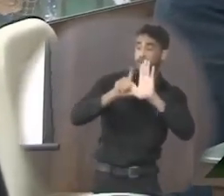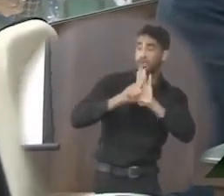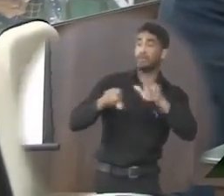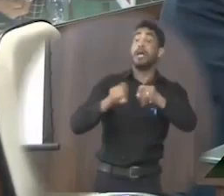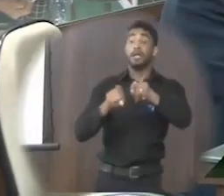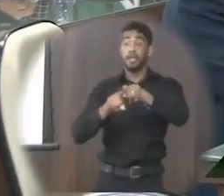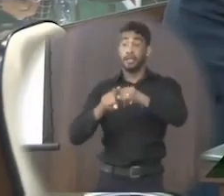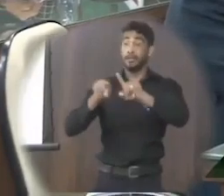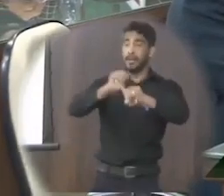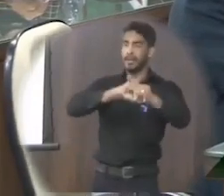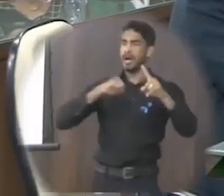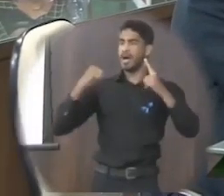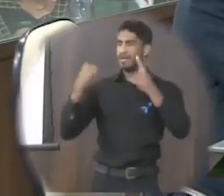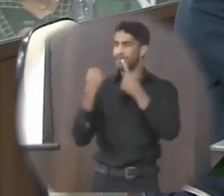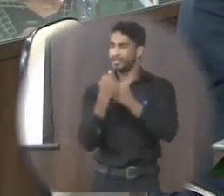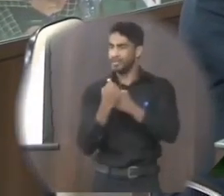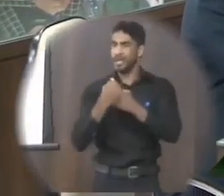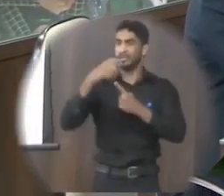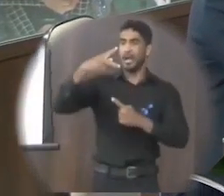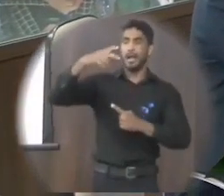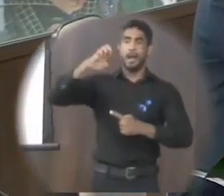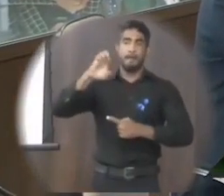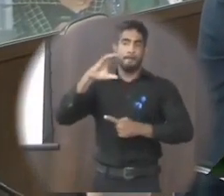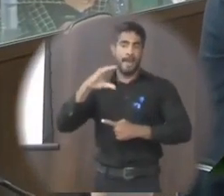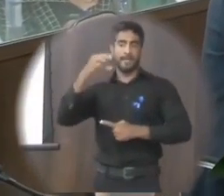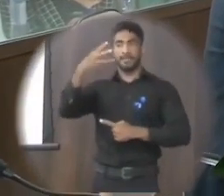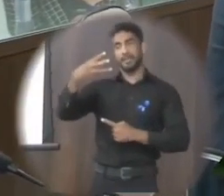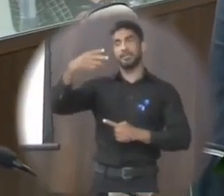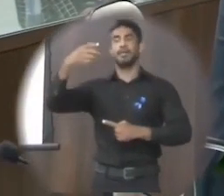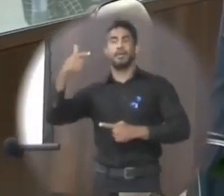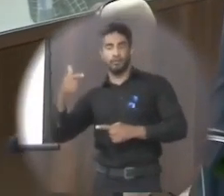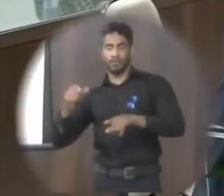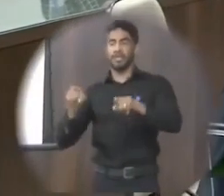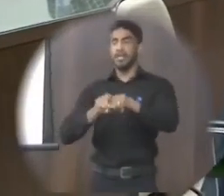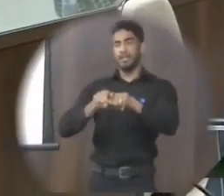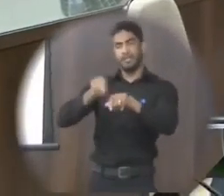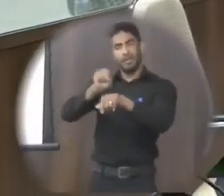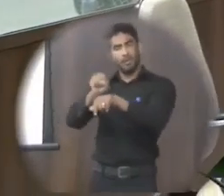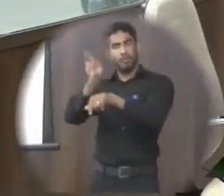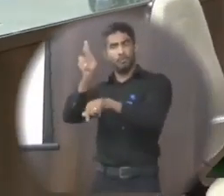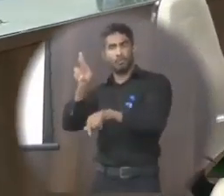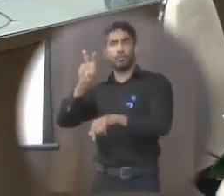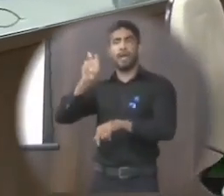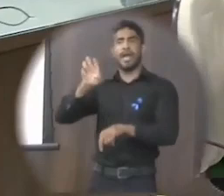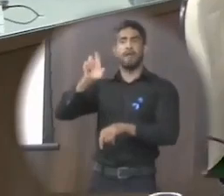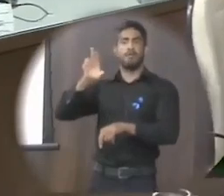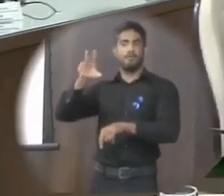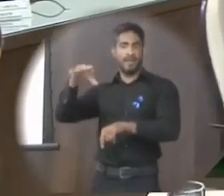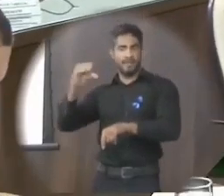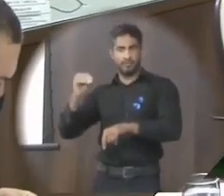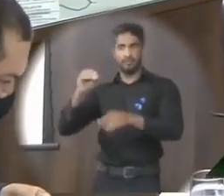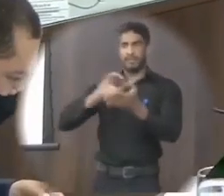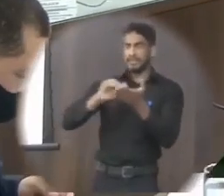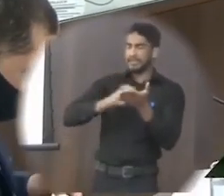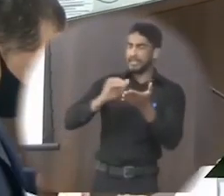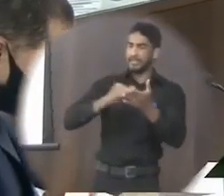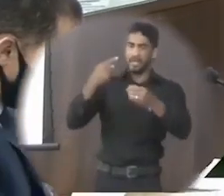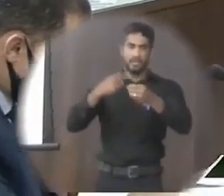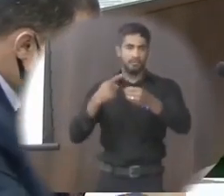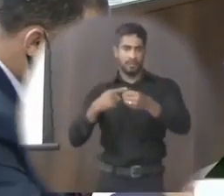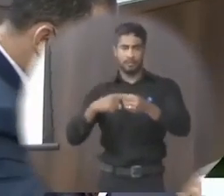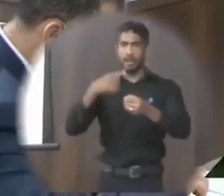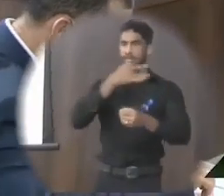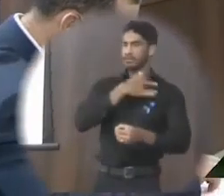sociedade sobre a PEC 32, e o doutor Elvésio Campos de Albuquerque, secretário municipal de saúde, sobre